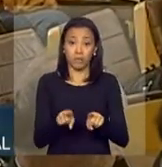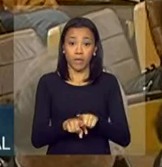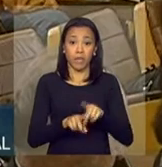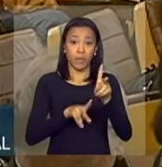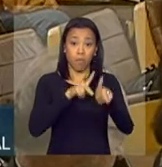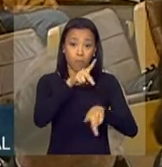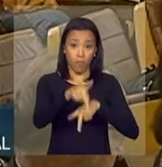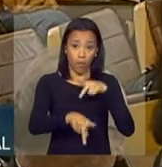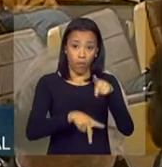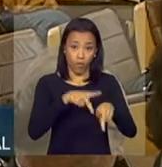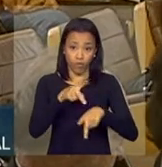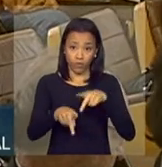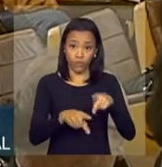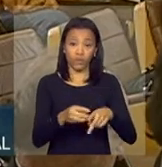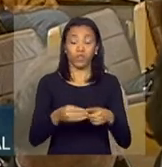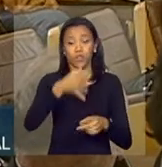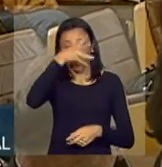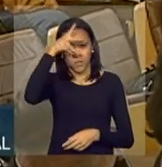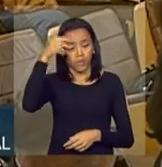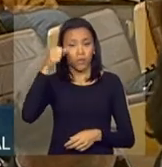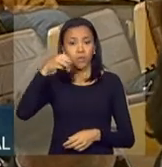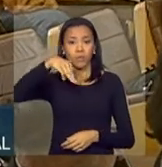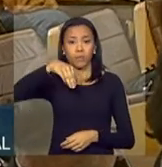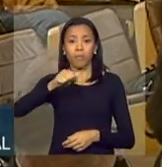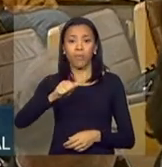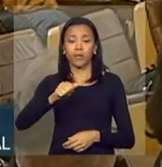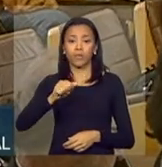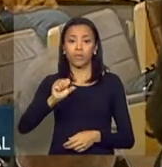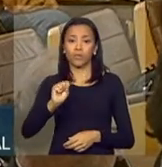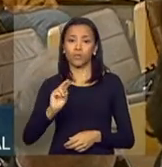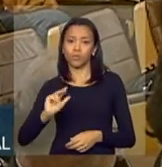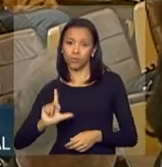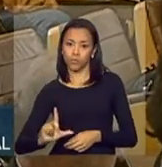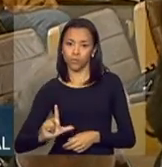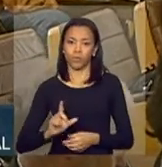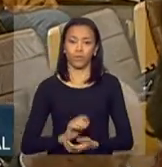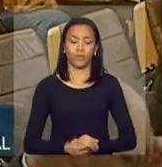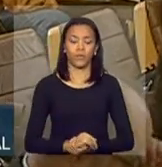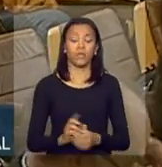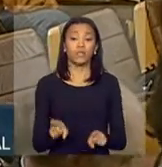do Cone Sul do Mato Grosso do Sul. Priorizar as